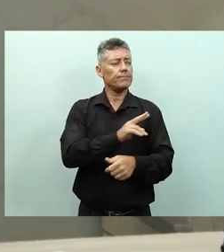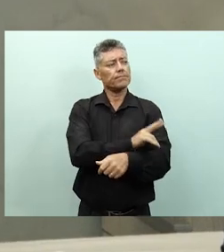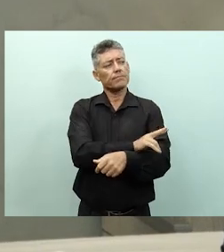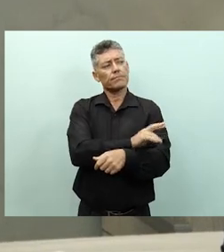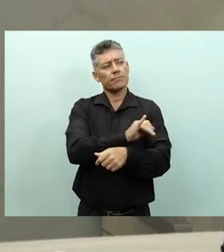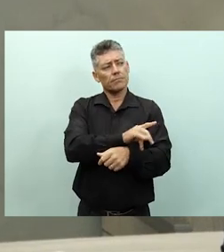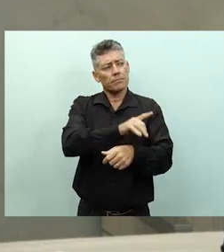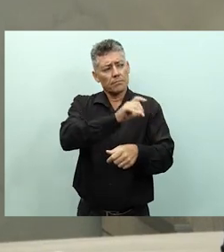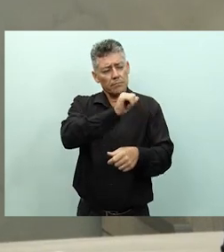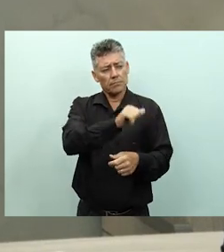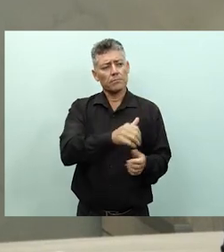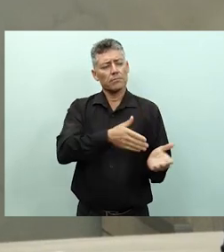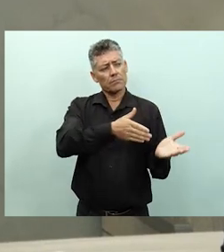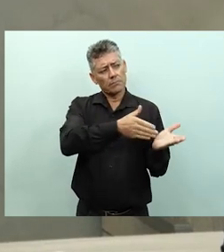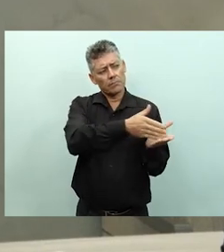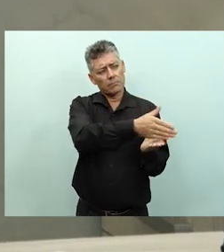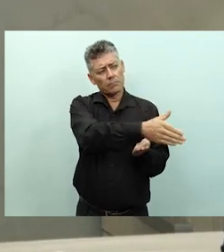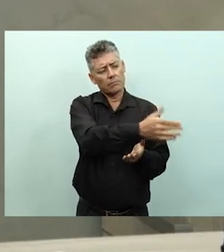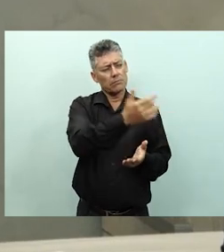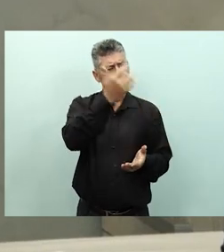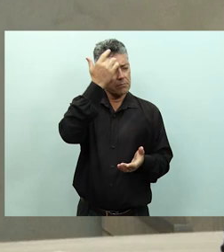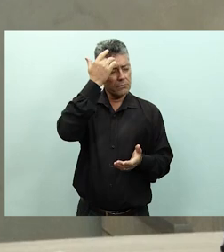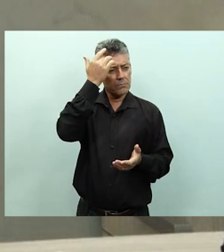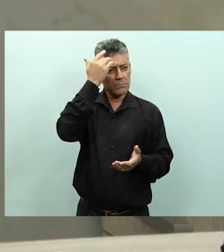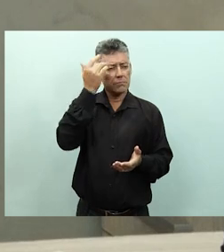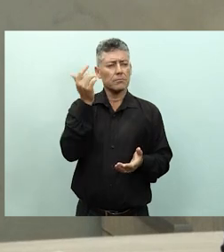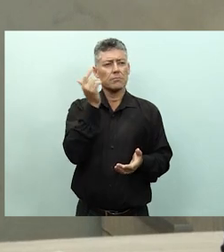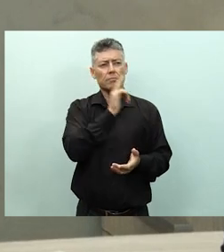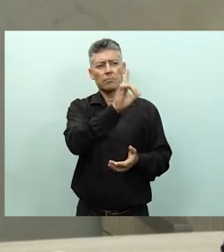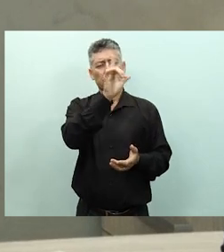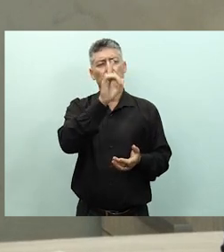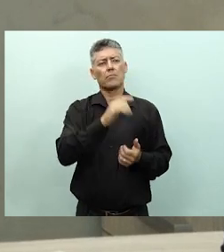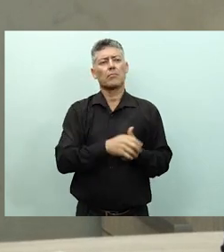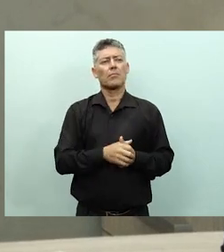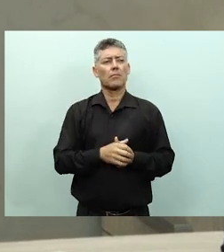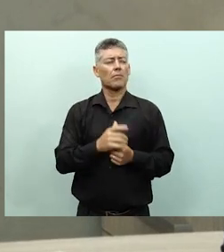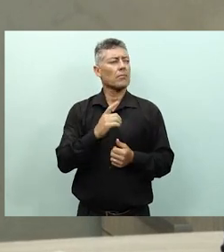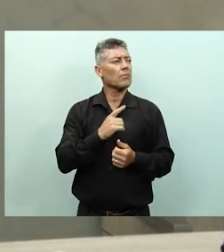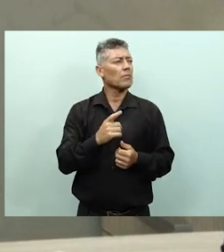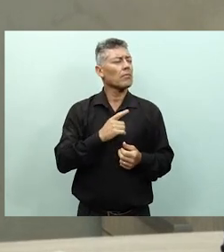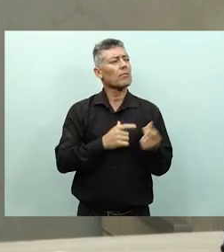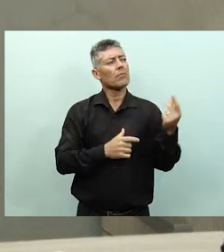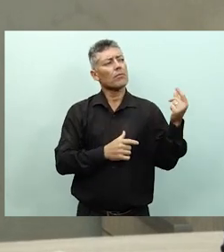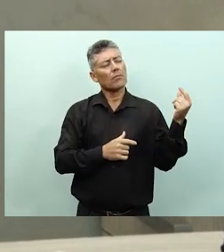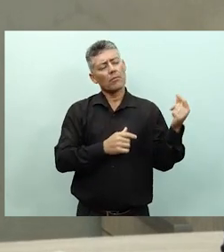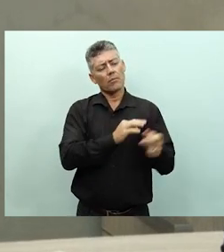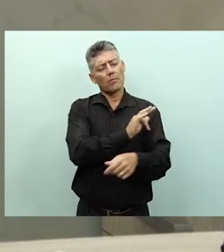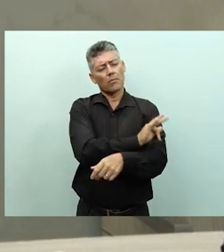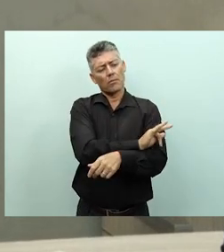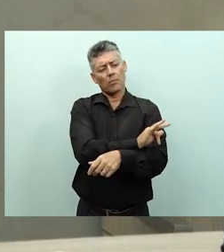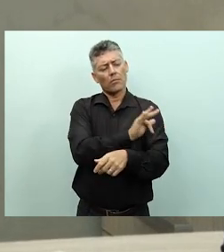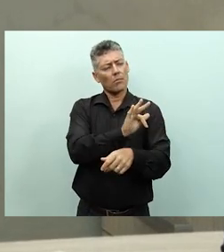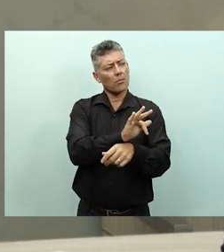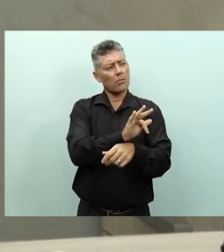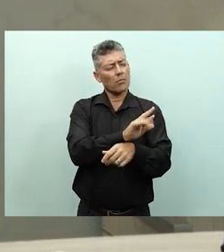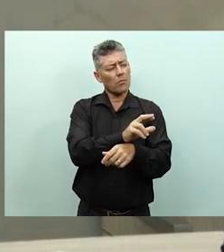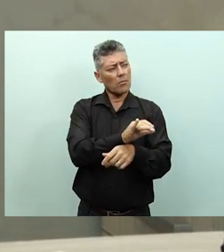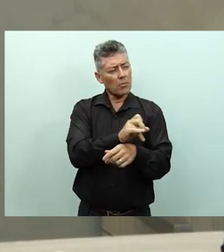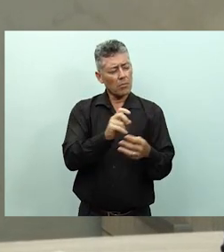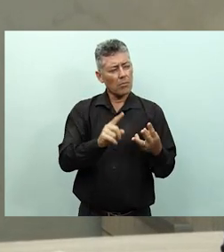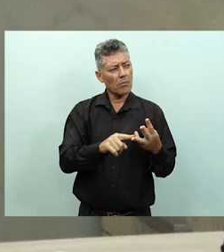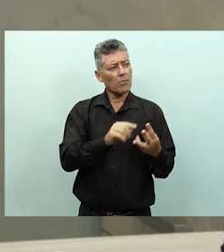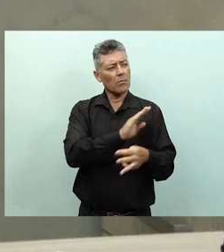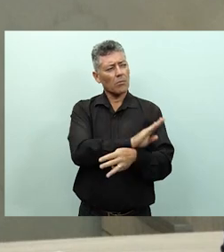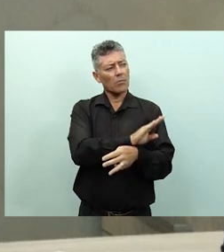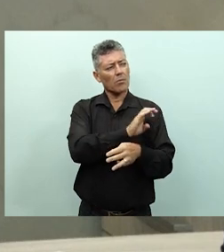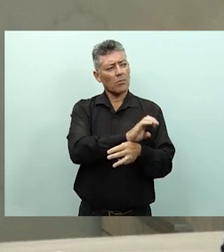trilhando um caminho de independência que ela buscou durante muito tempo, Fernando Freire com apoio dos Alves e Fernando Bezerra com